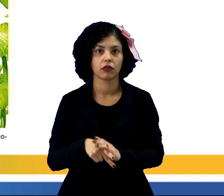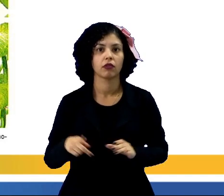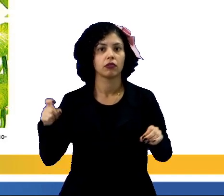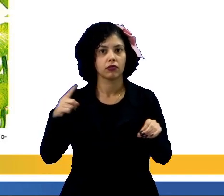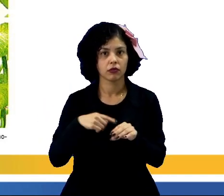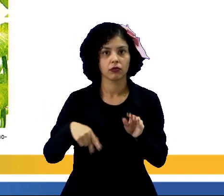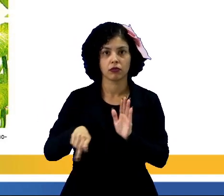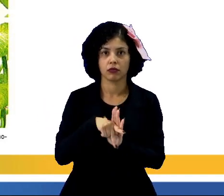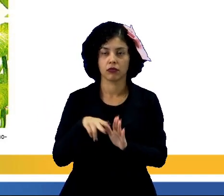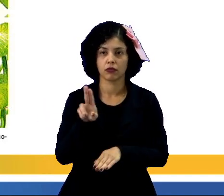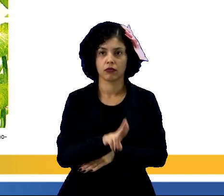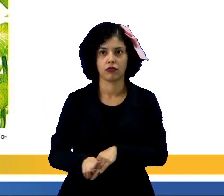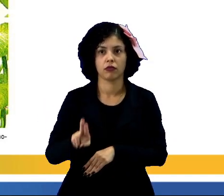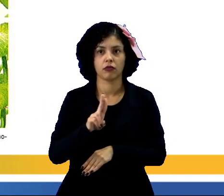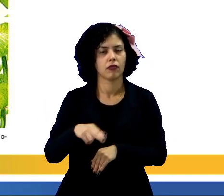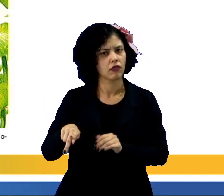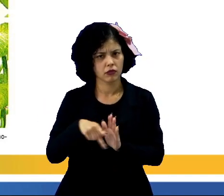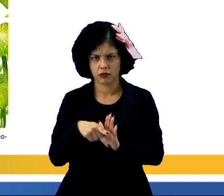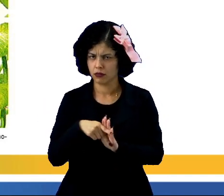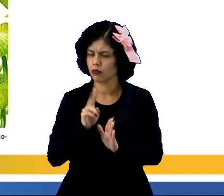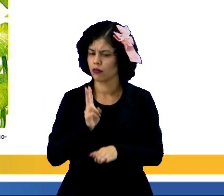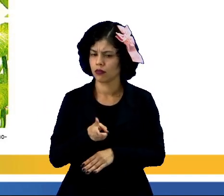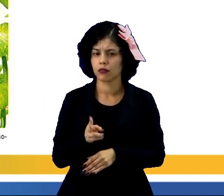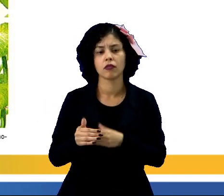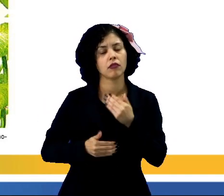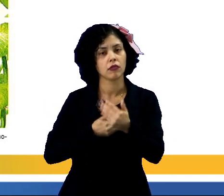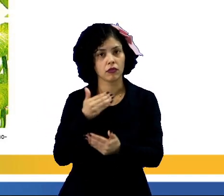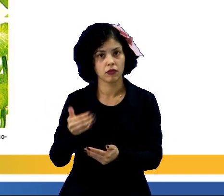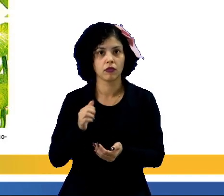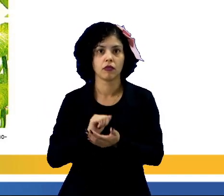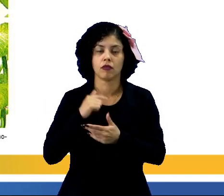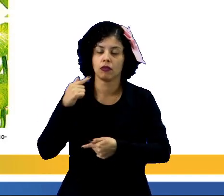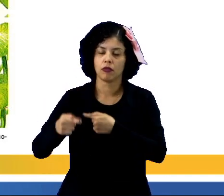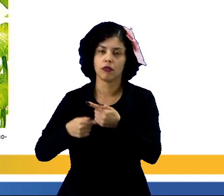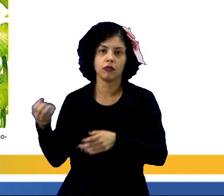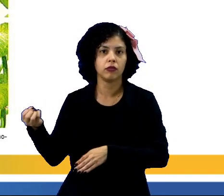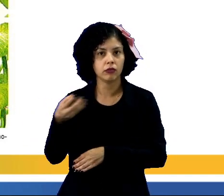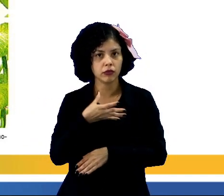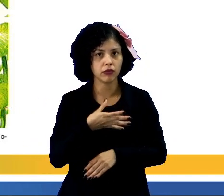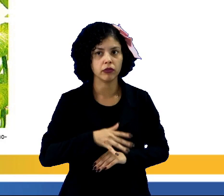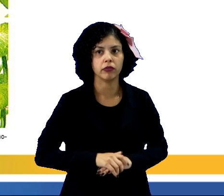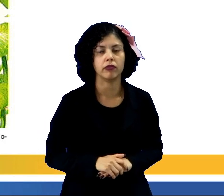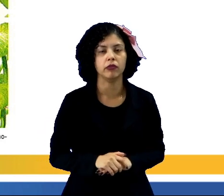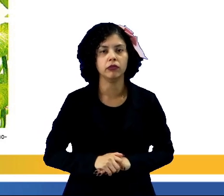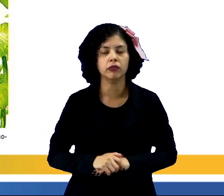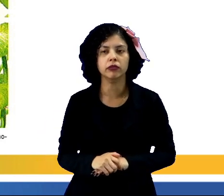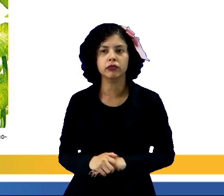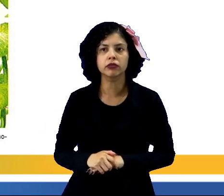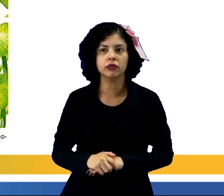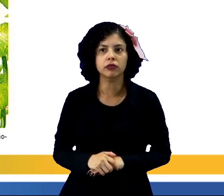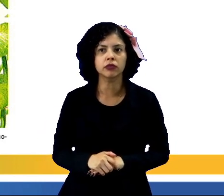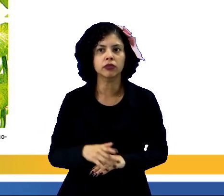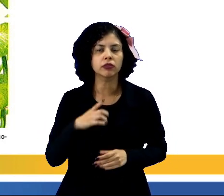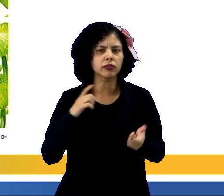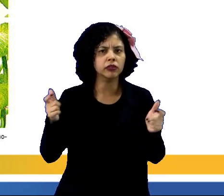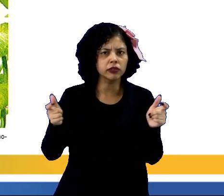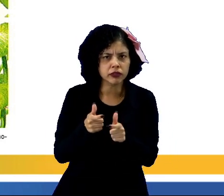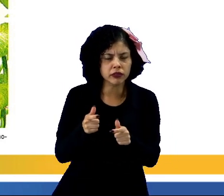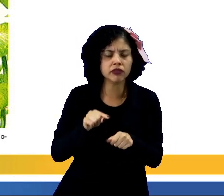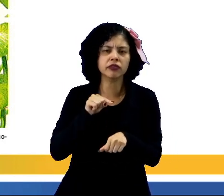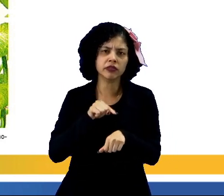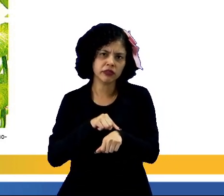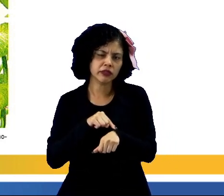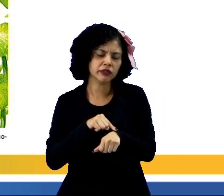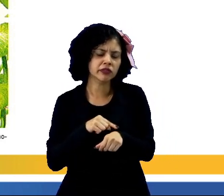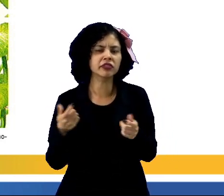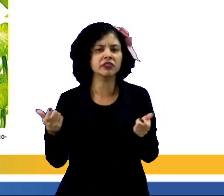autofecundação, que é quando eu utilizo ela mesma para realizar o processo de geração de novos descendentes. Tem um curto tempo de